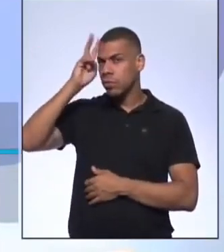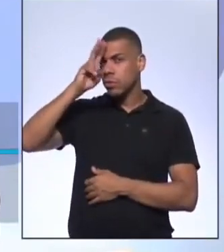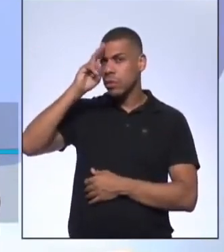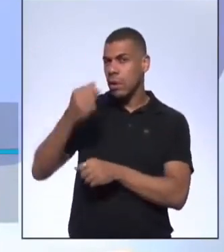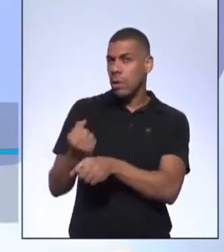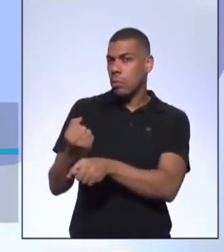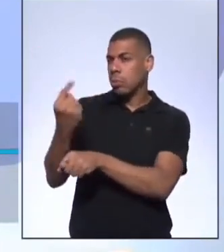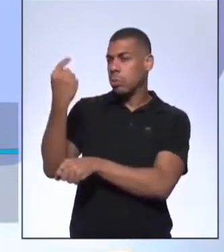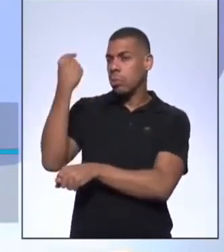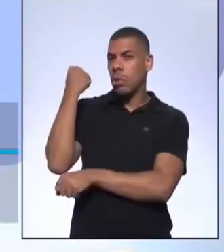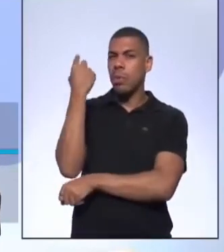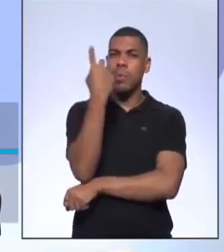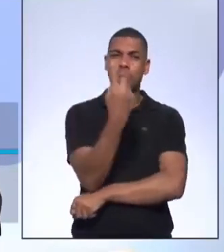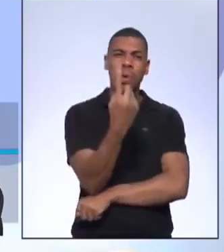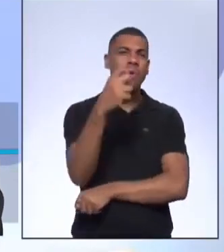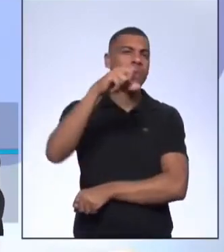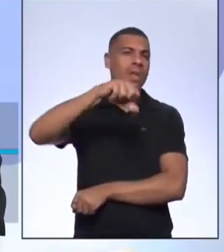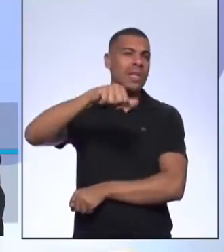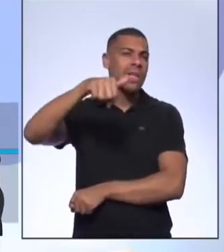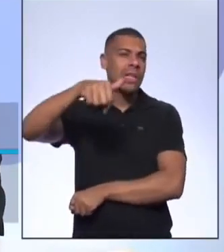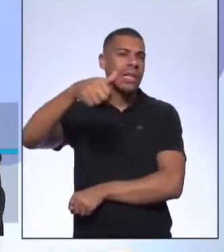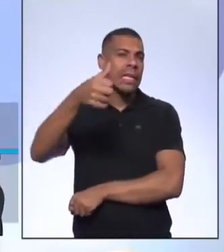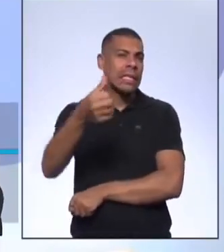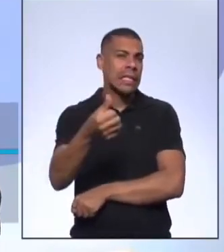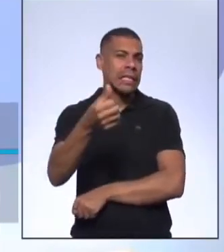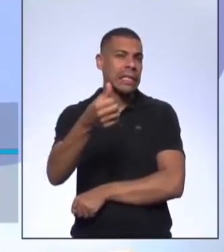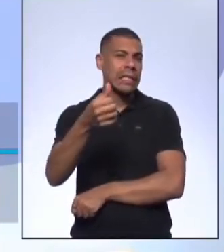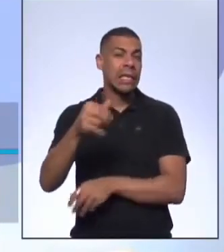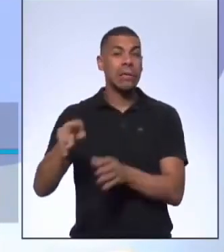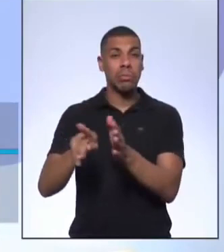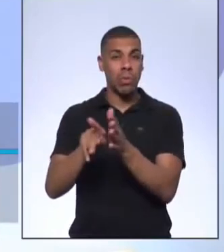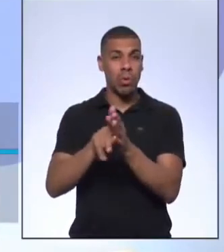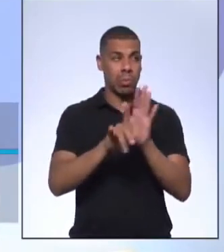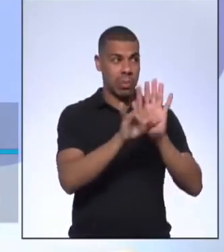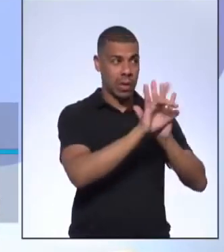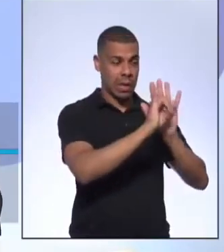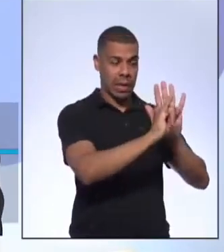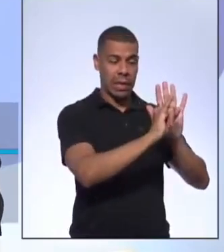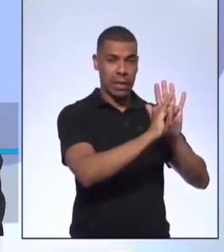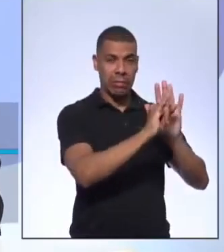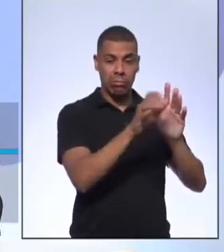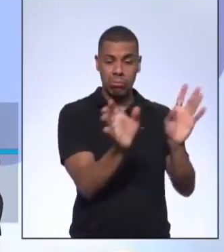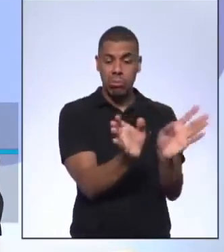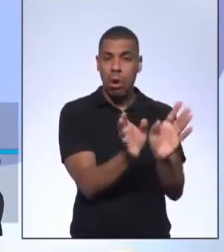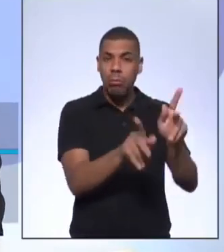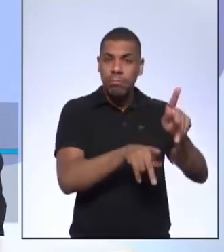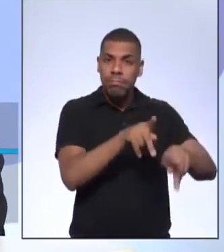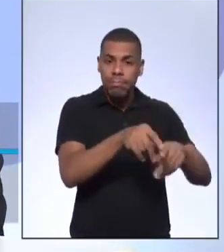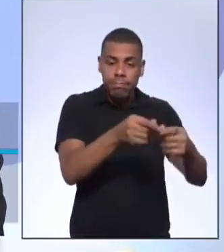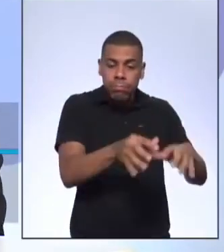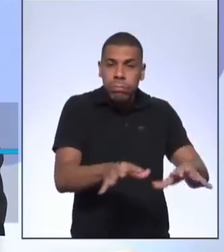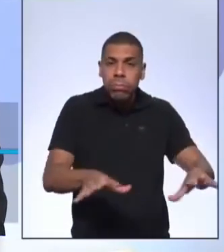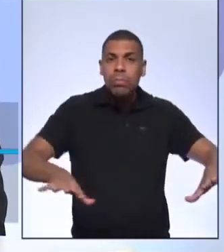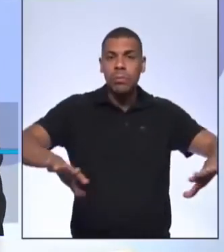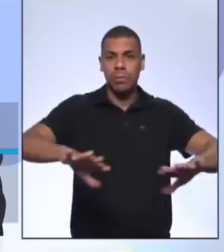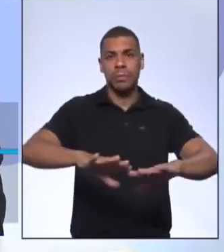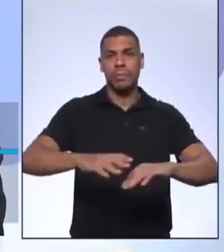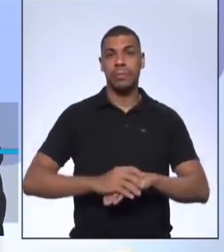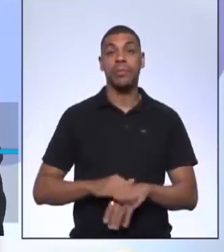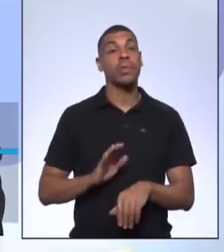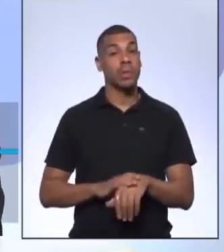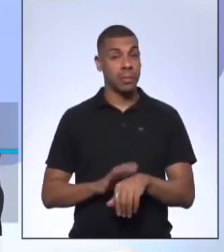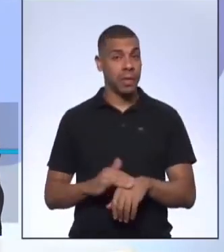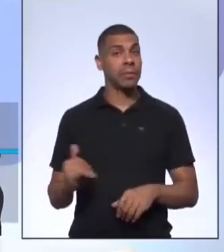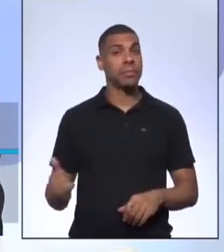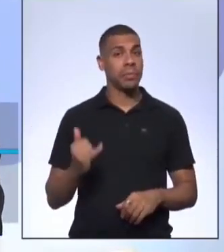esse, em 1976, nessa lei dos direitos aborígenes à terra, isso é um marco histórico extremamente